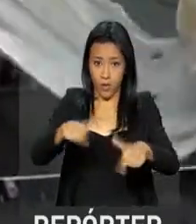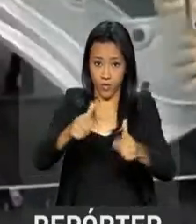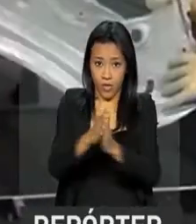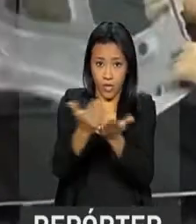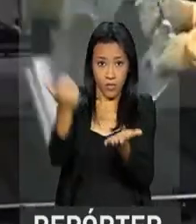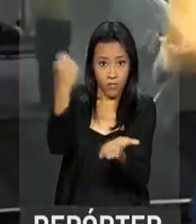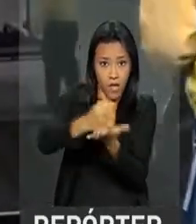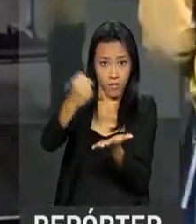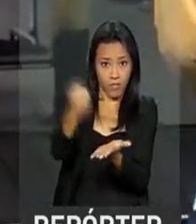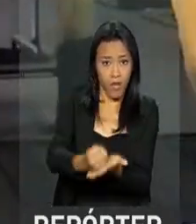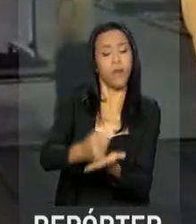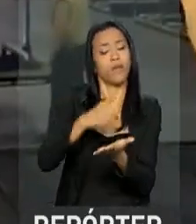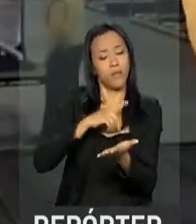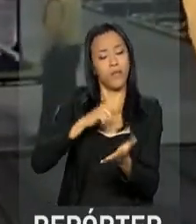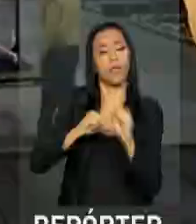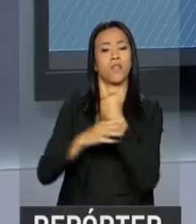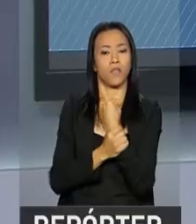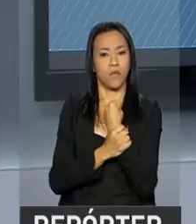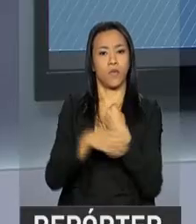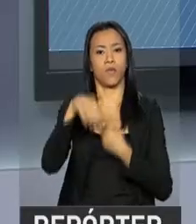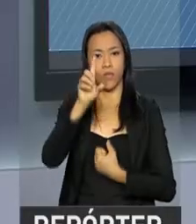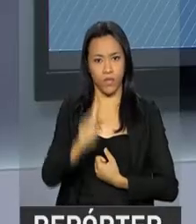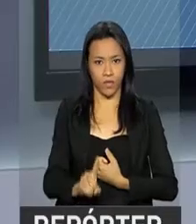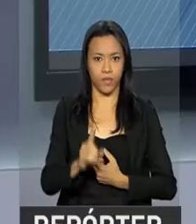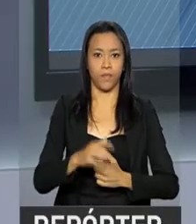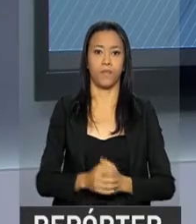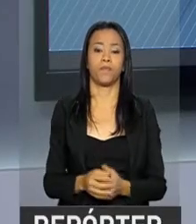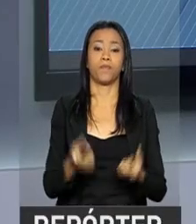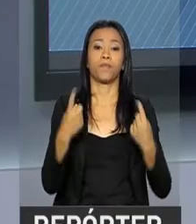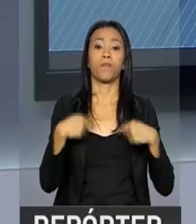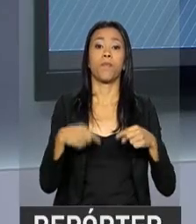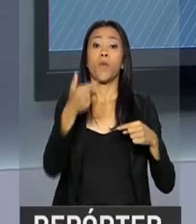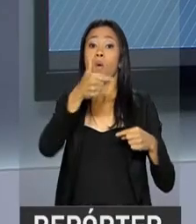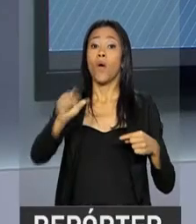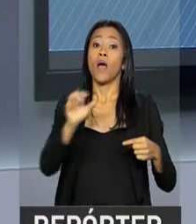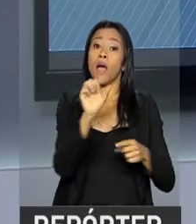têm que ter os seus direitos garantidos. A safra de grãos